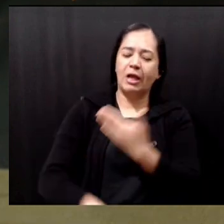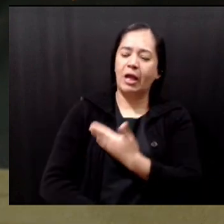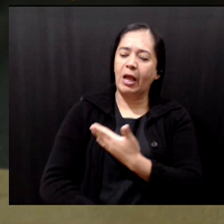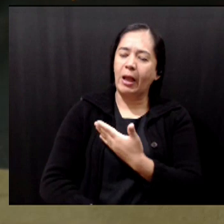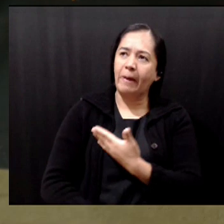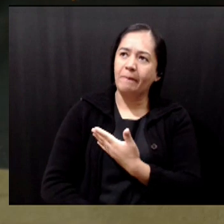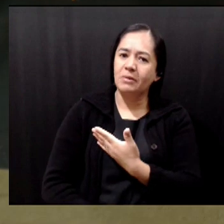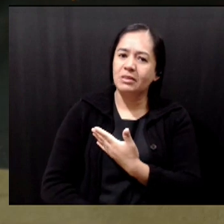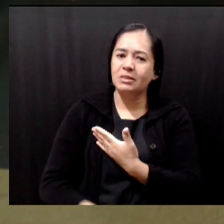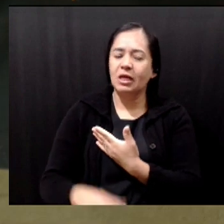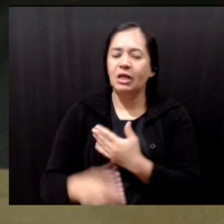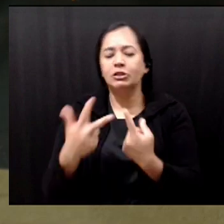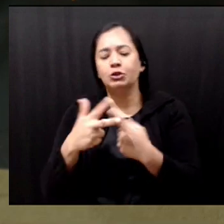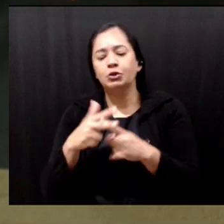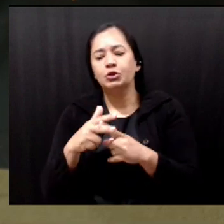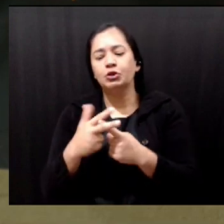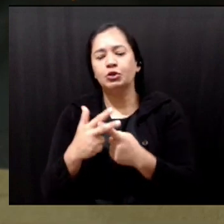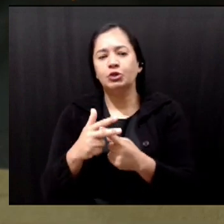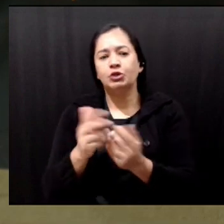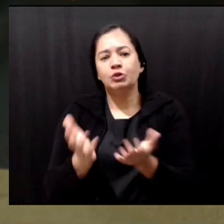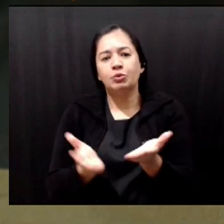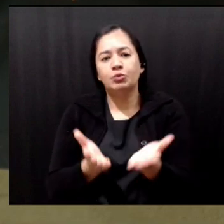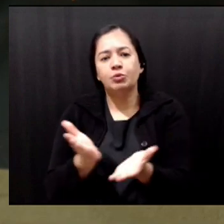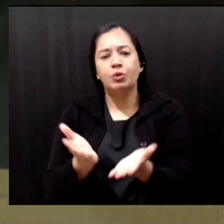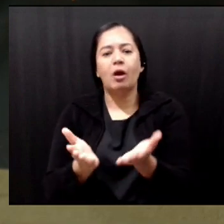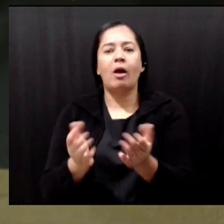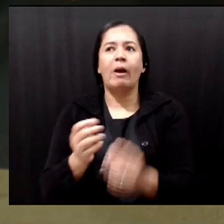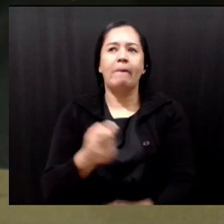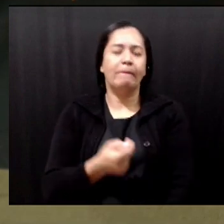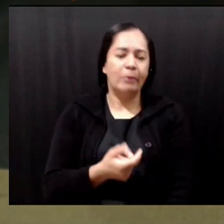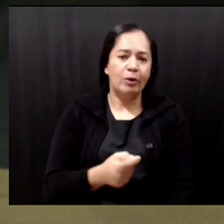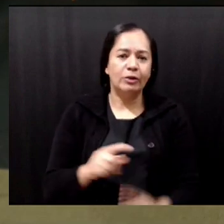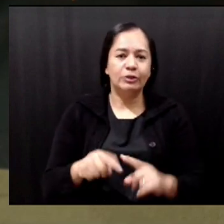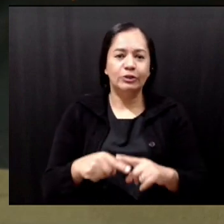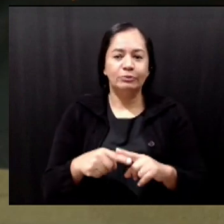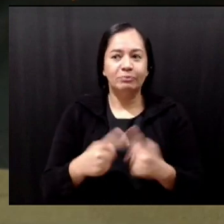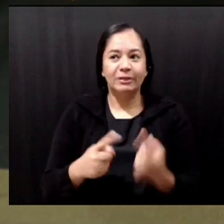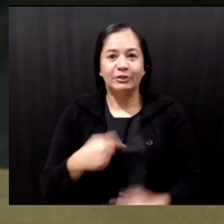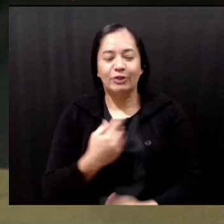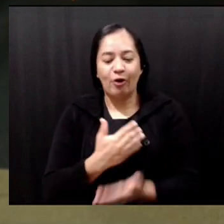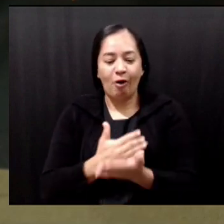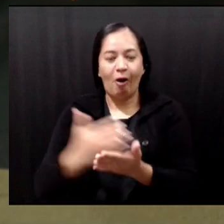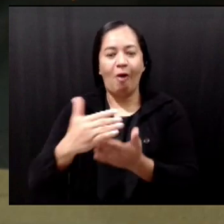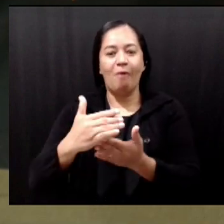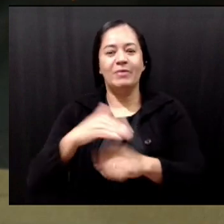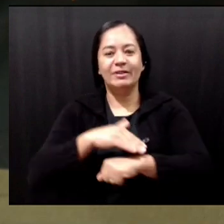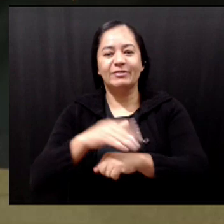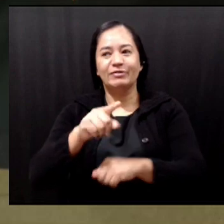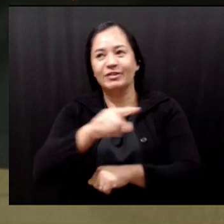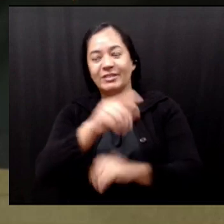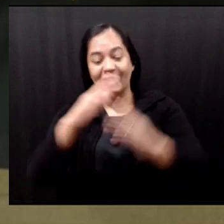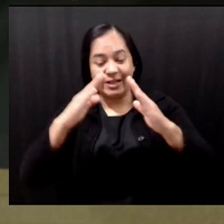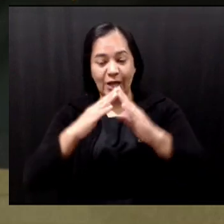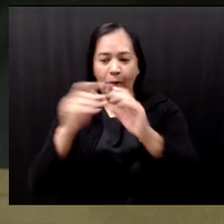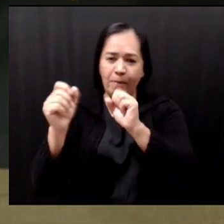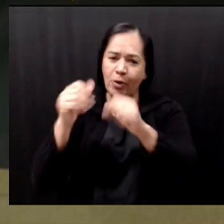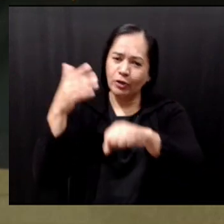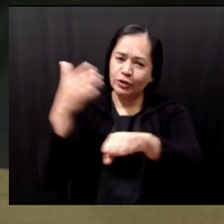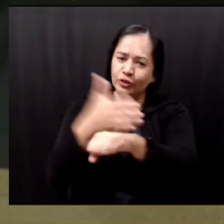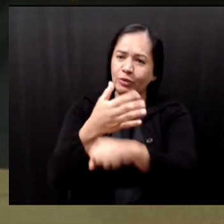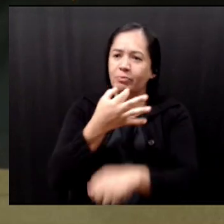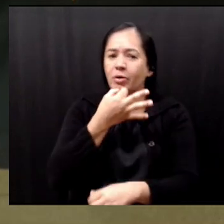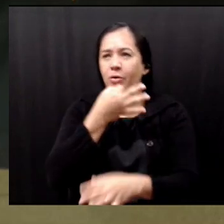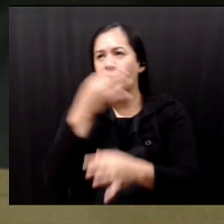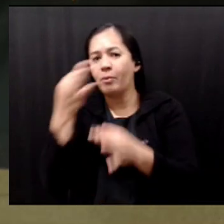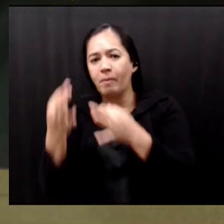manutenção. E a gente inicia a nossa conversa com você de casa, pode participar, mande sua opinião, sua pergunta pelo